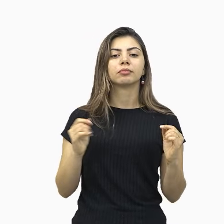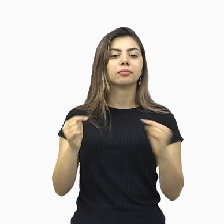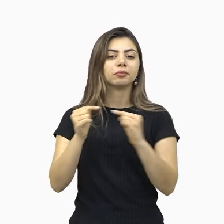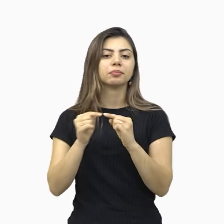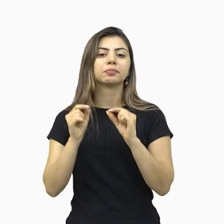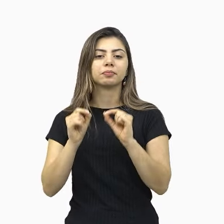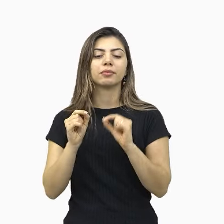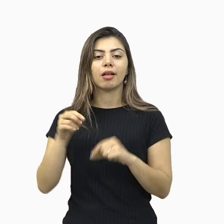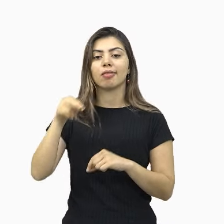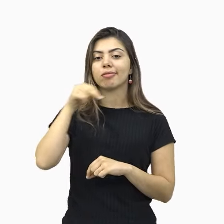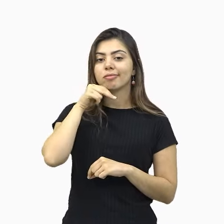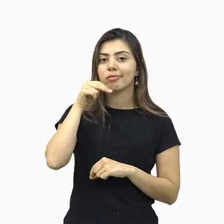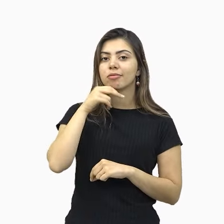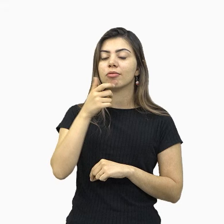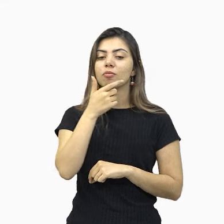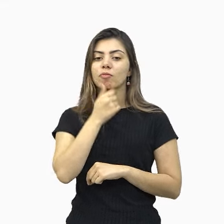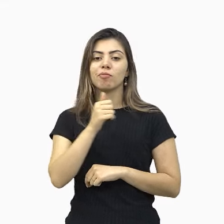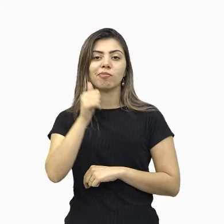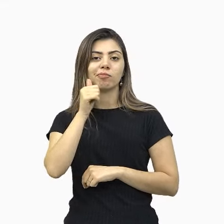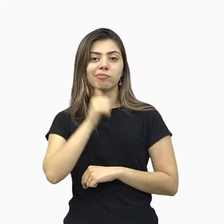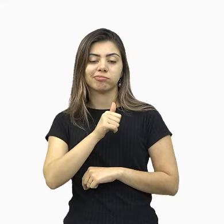grandchildren, netos e netas,